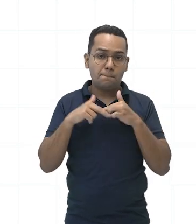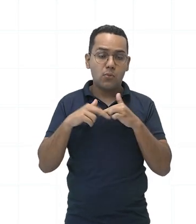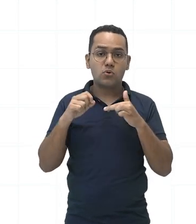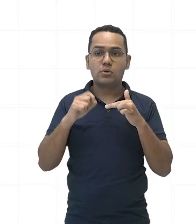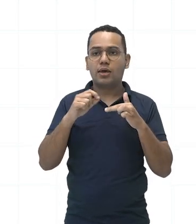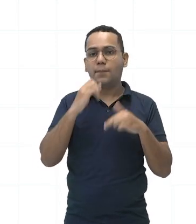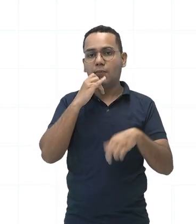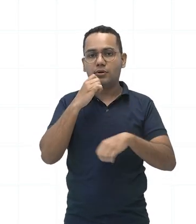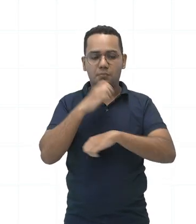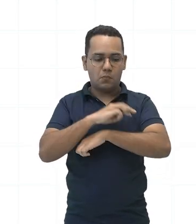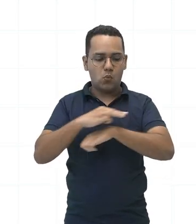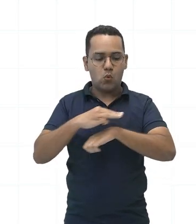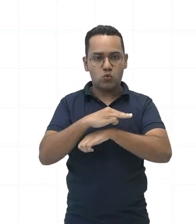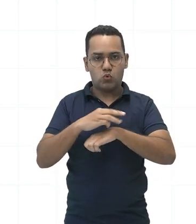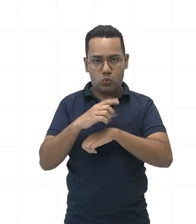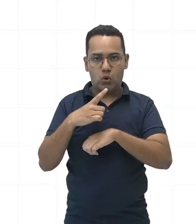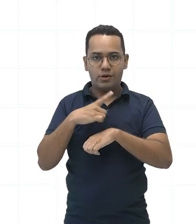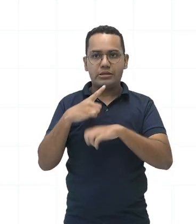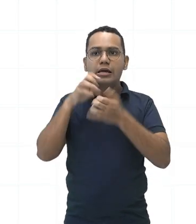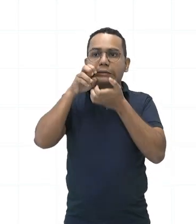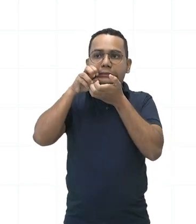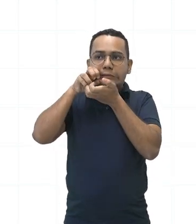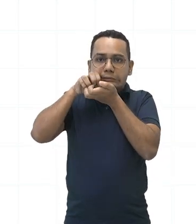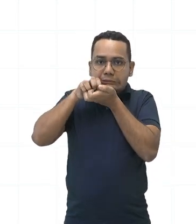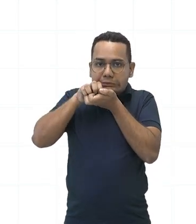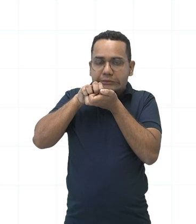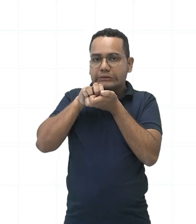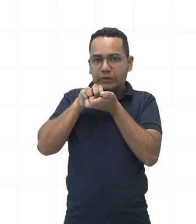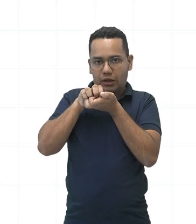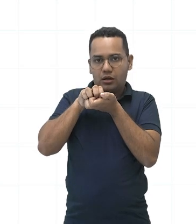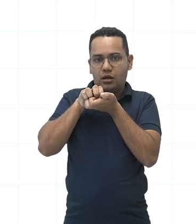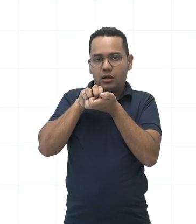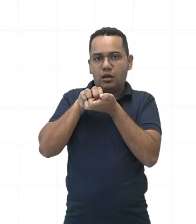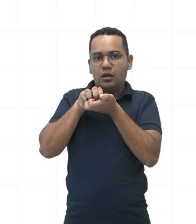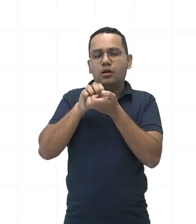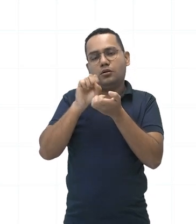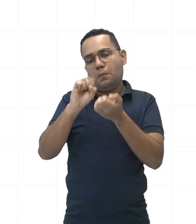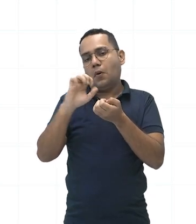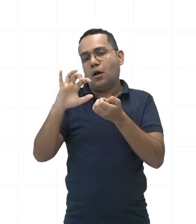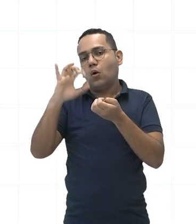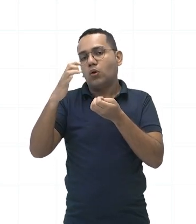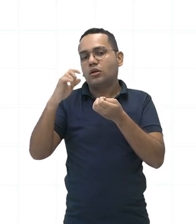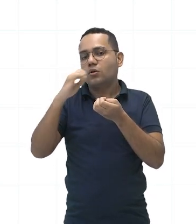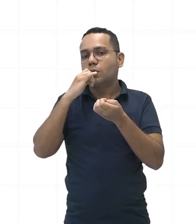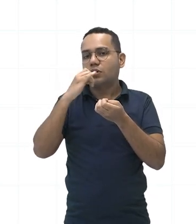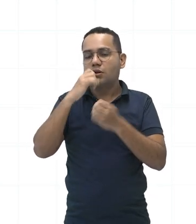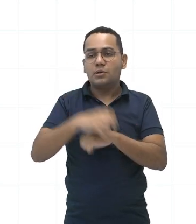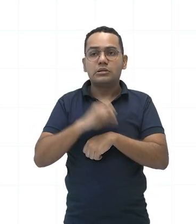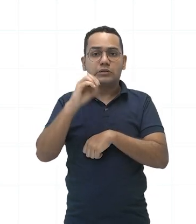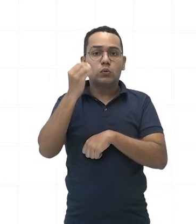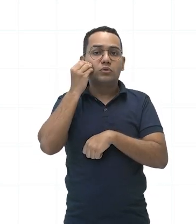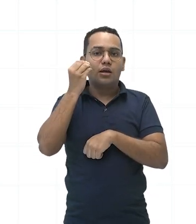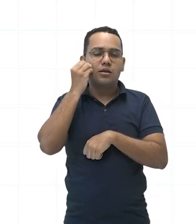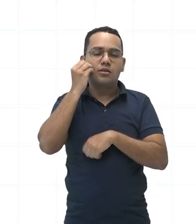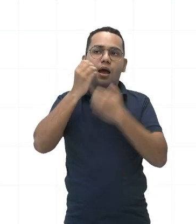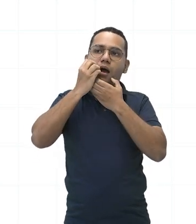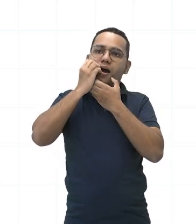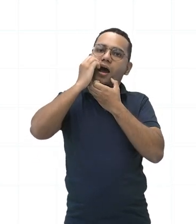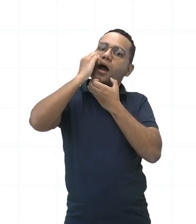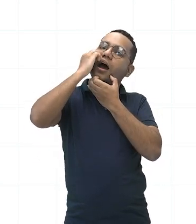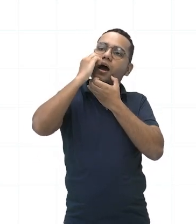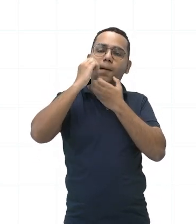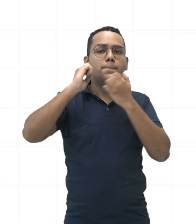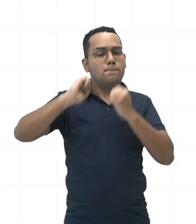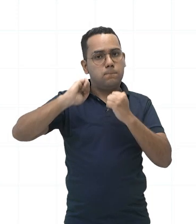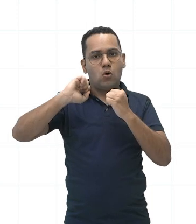estão totalmente contraídos. Provavelmente você pode ali se acidentar tentando abrir a boca dessa